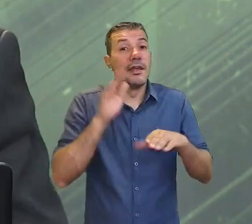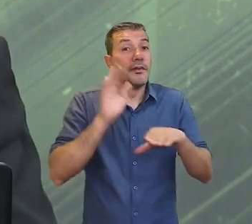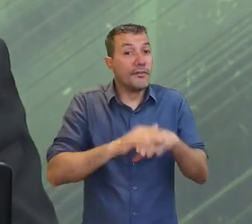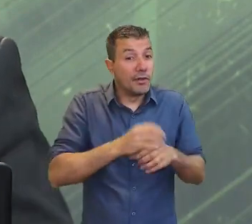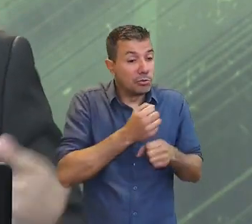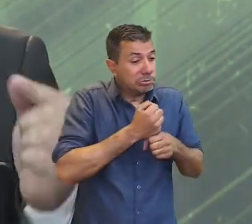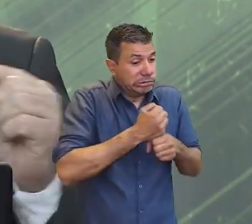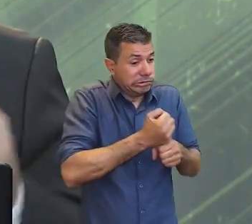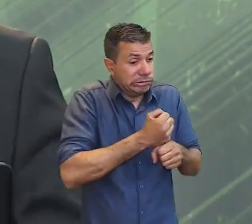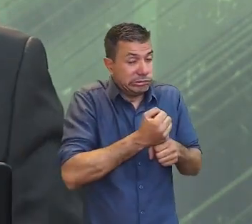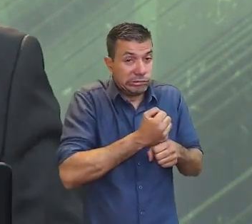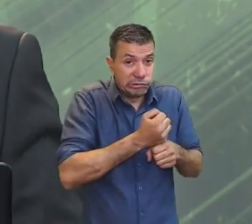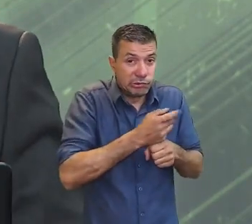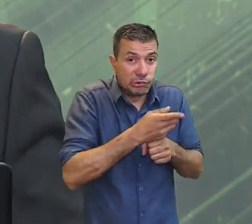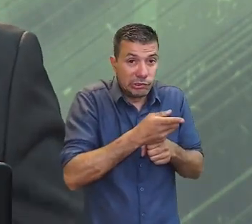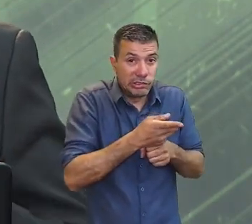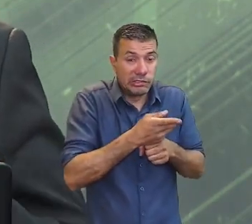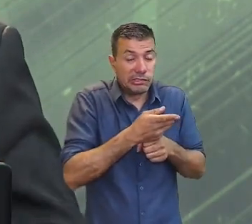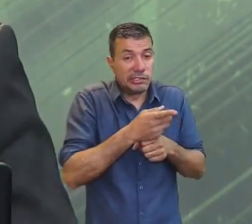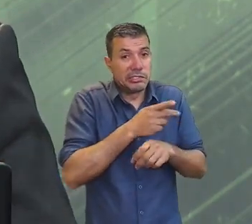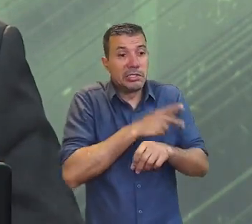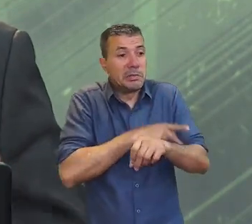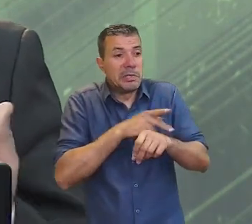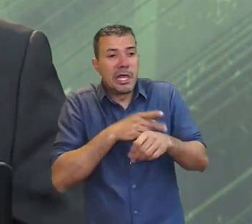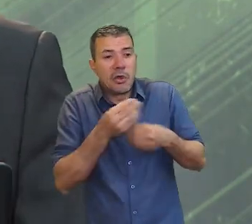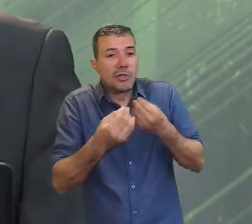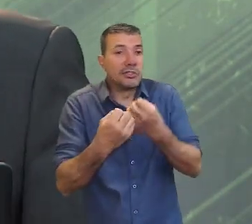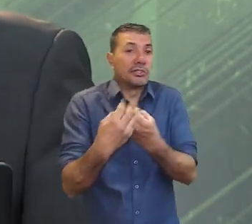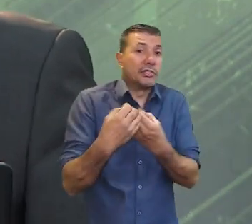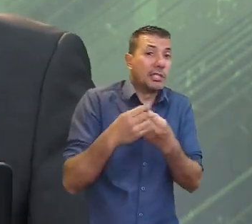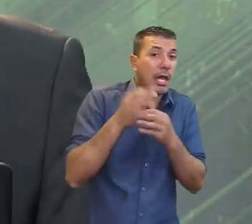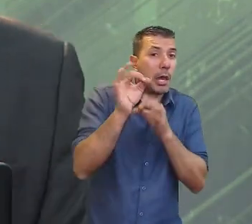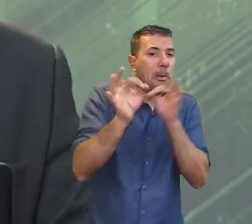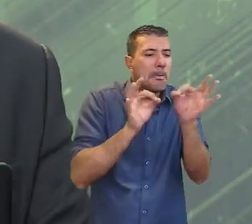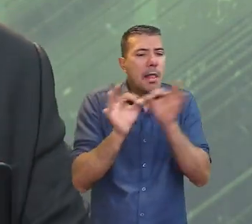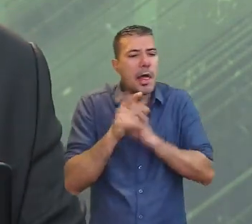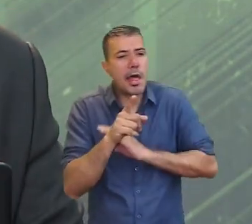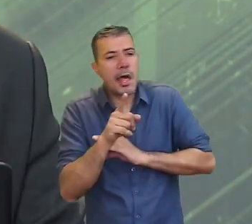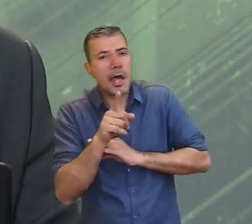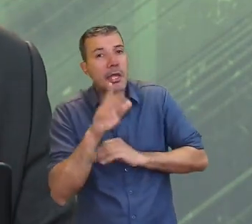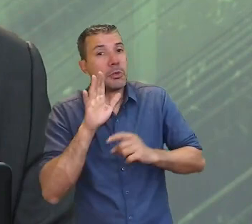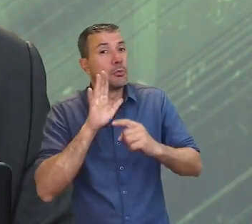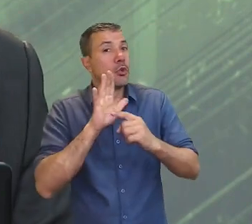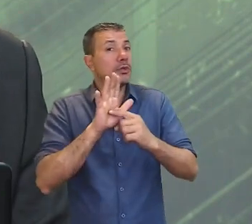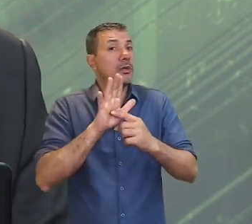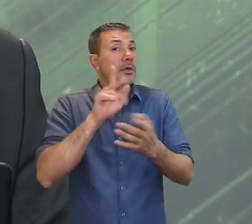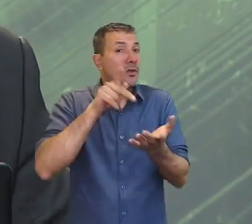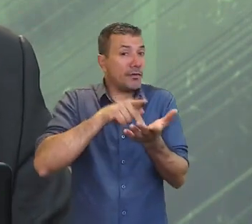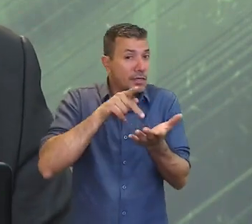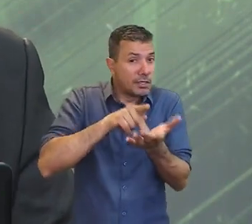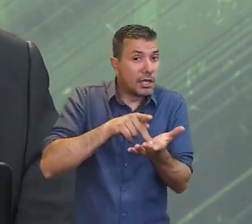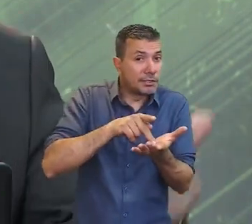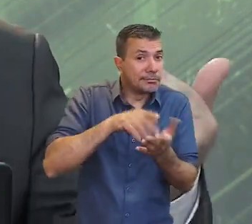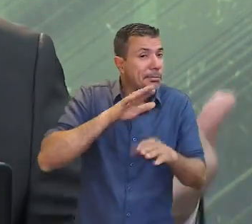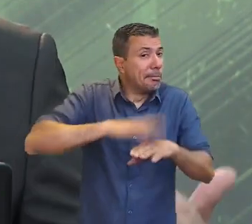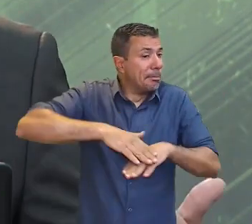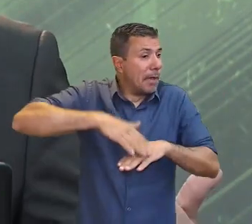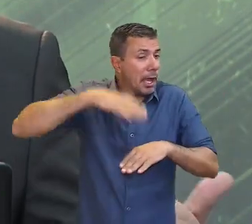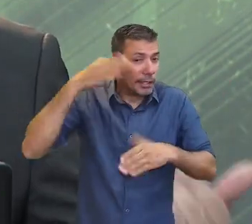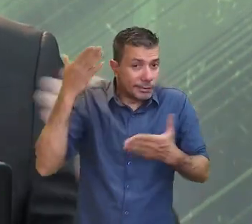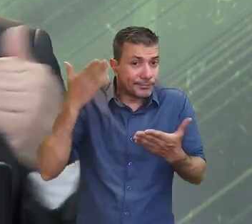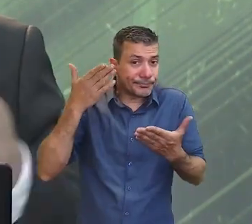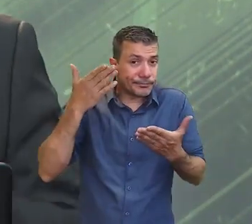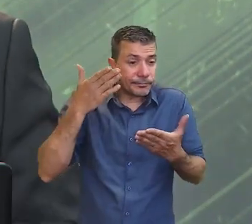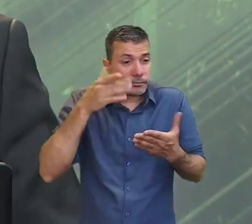forma dramática, mas também pedagógica, de Deus nos ensinar o plano. Ele apontava para uma realidade maior do que ele. E nós sabemos